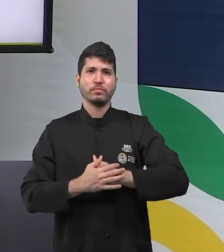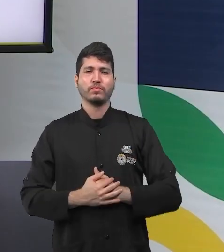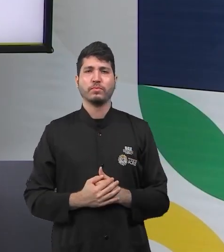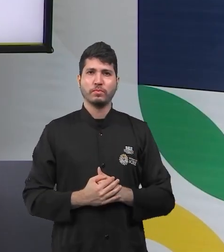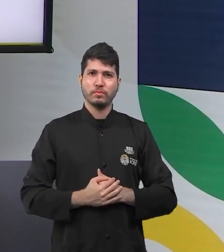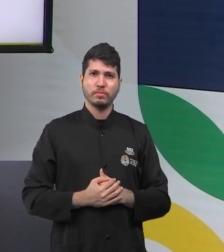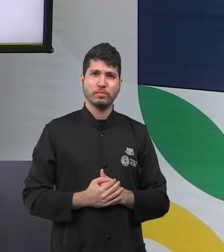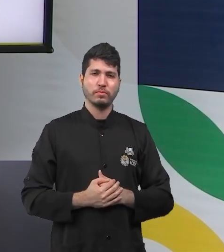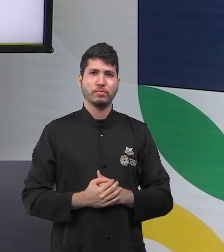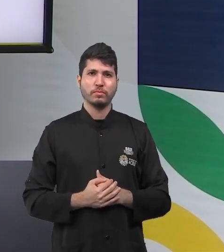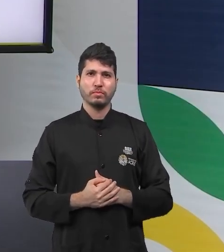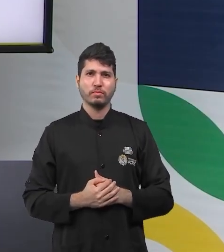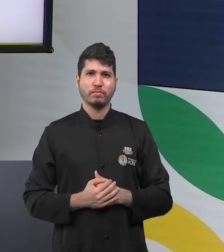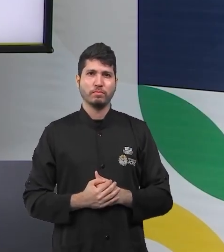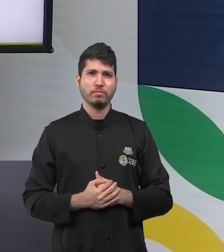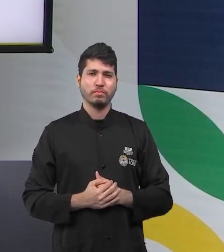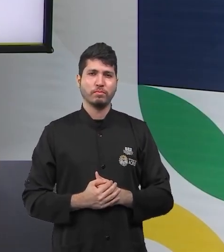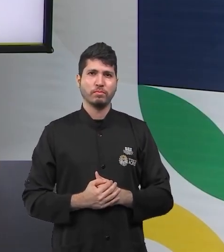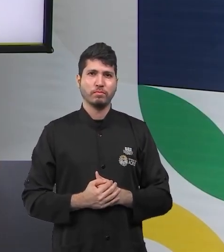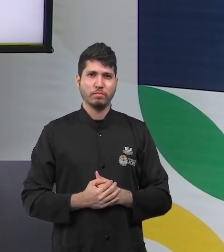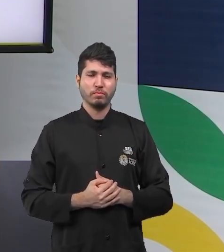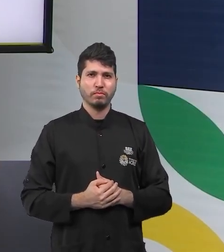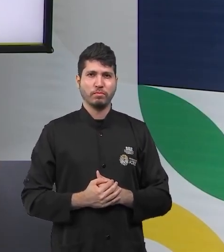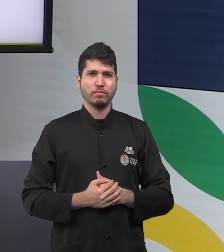Em 12 horas nós temos